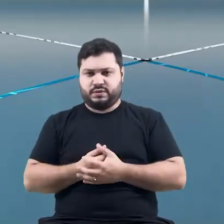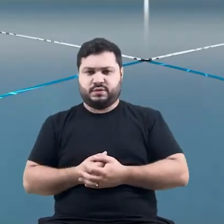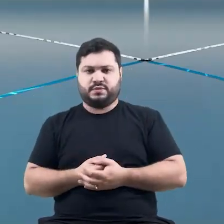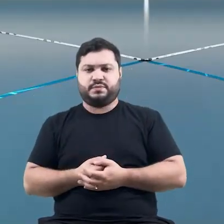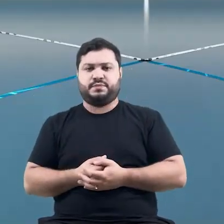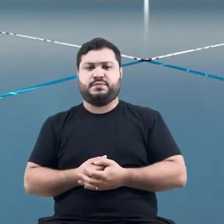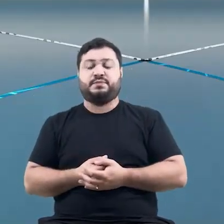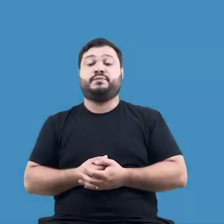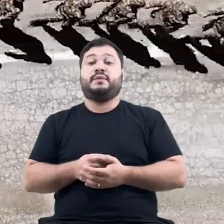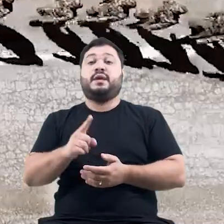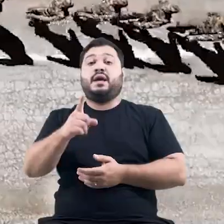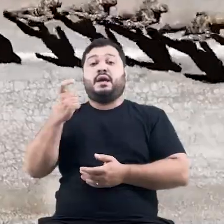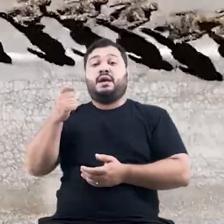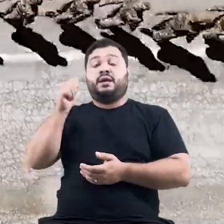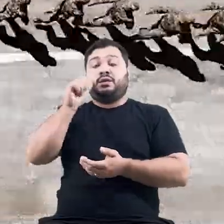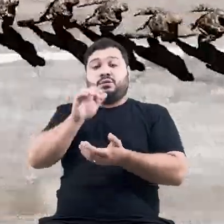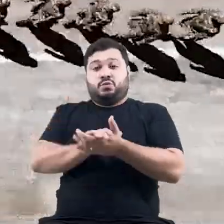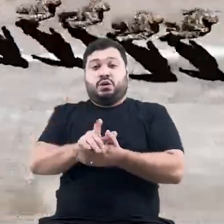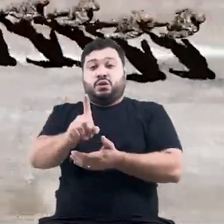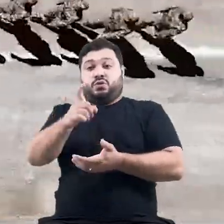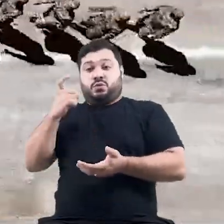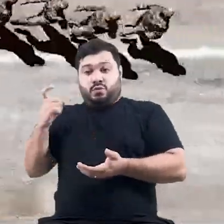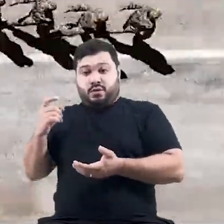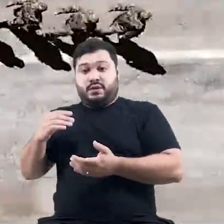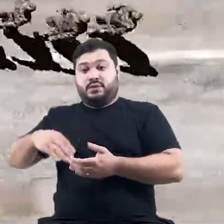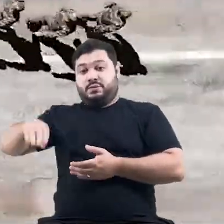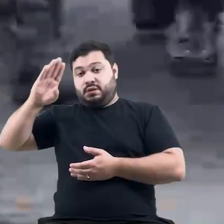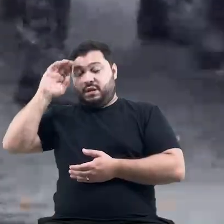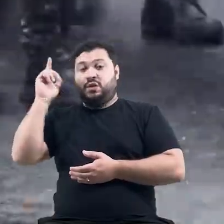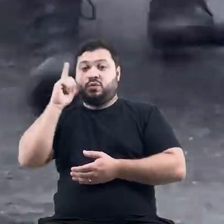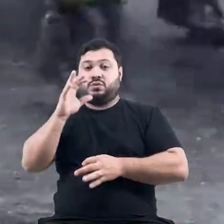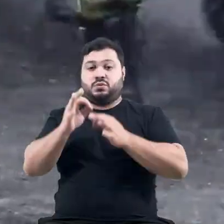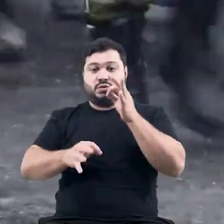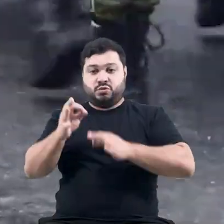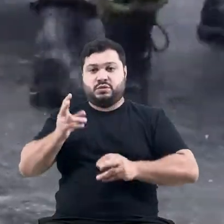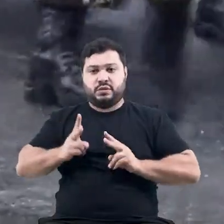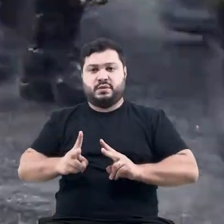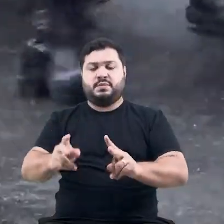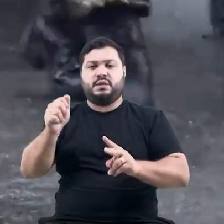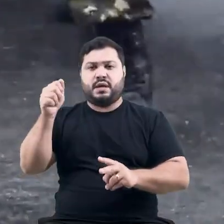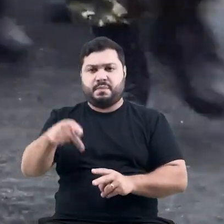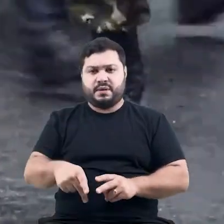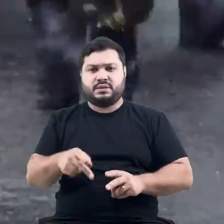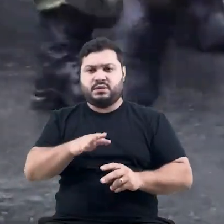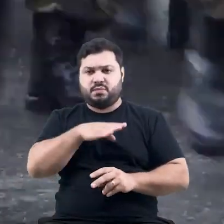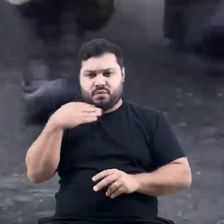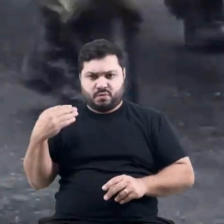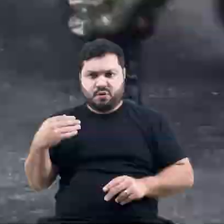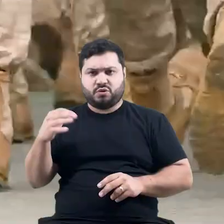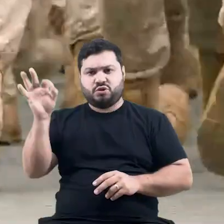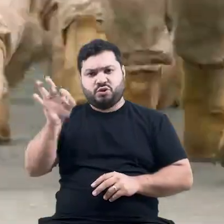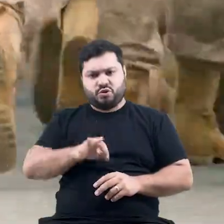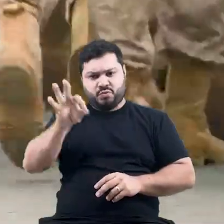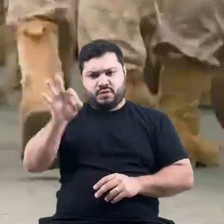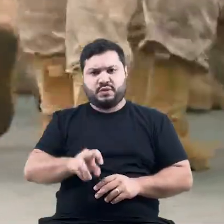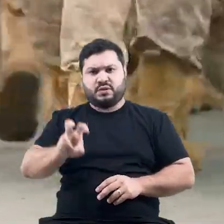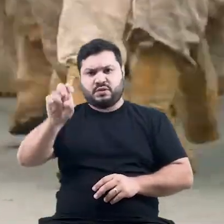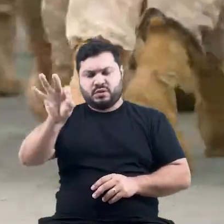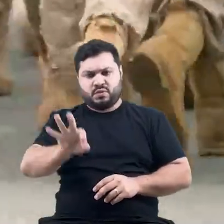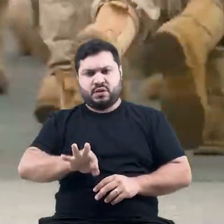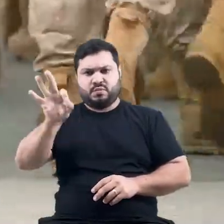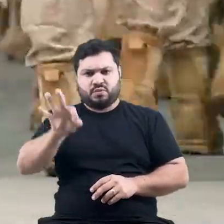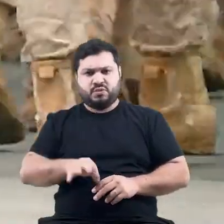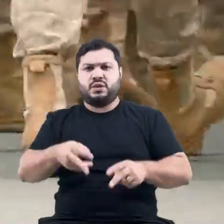desfecho dessa história. A ex-mulher de um ex-militar conseguiu na Justiça manter a pensão por morte no percentual